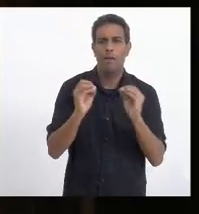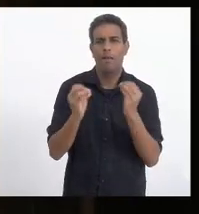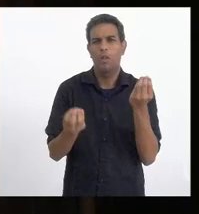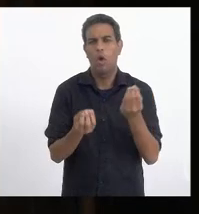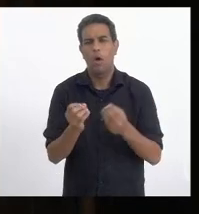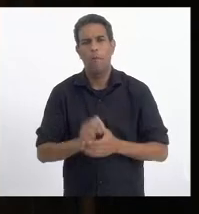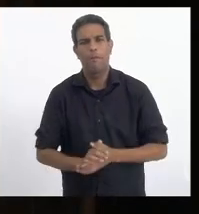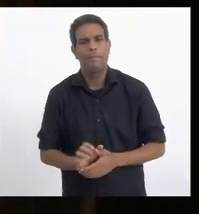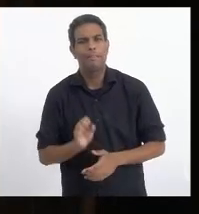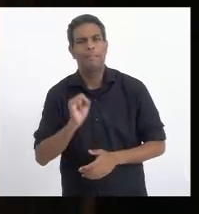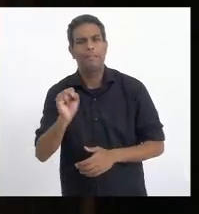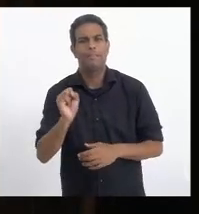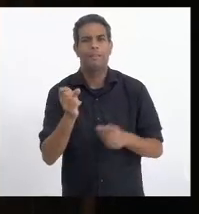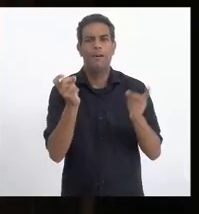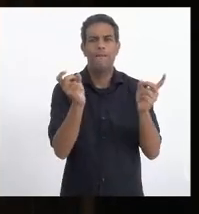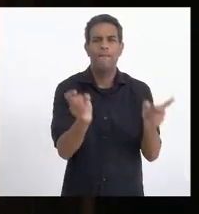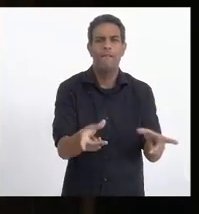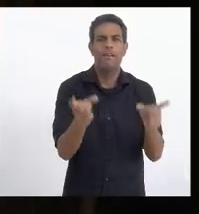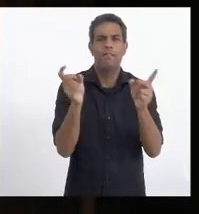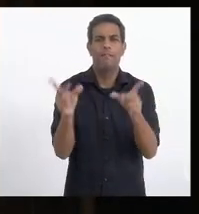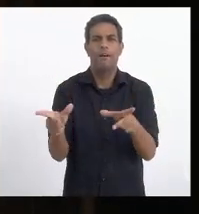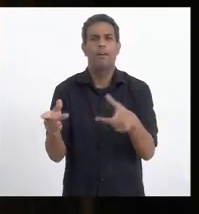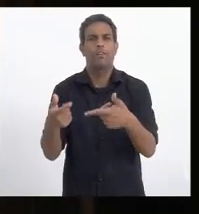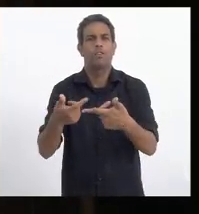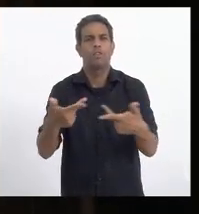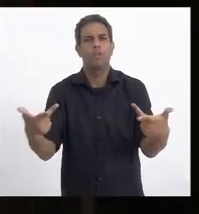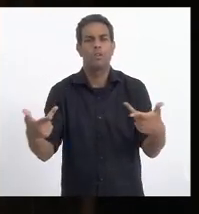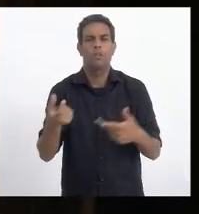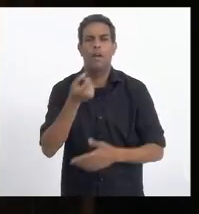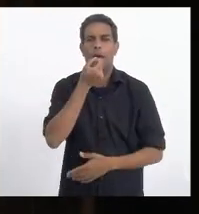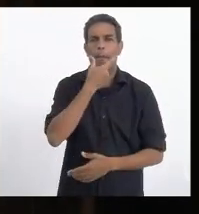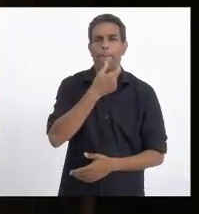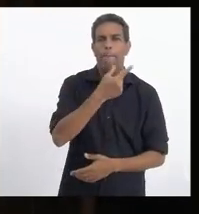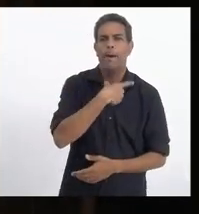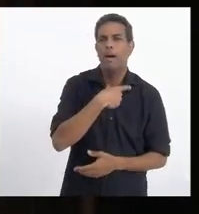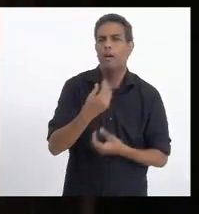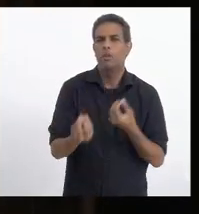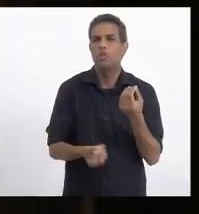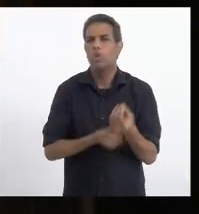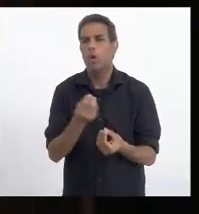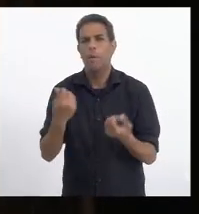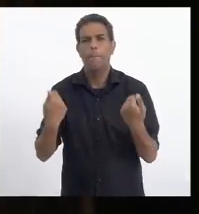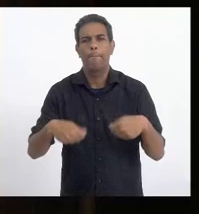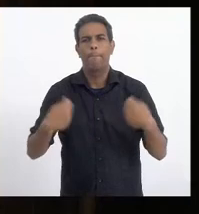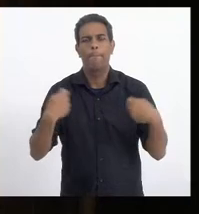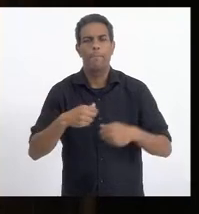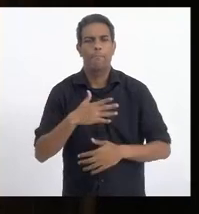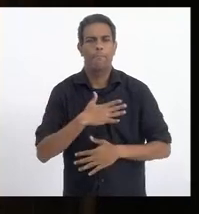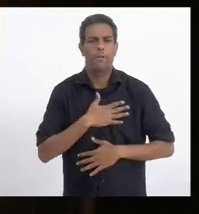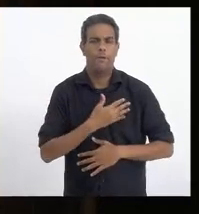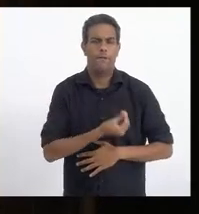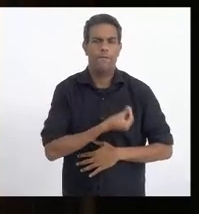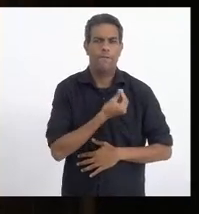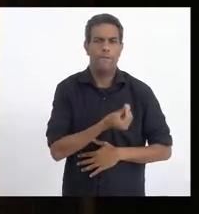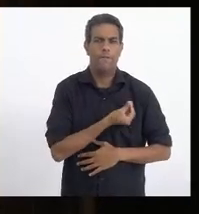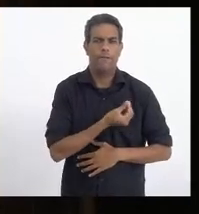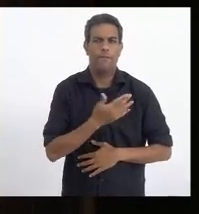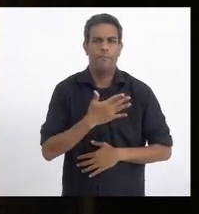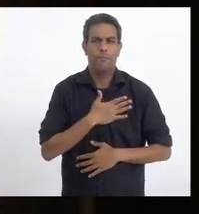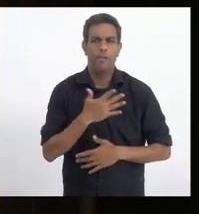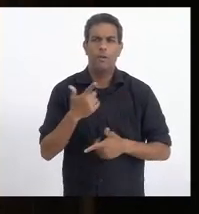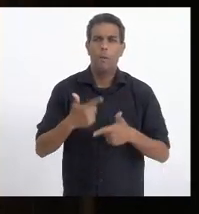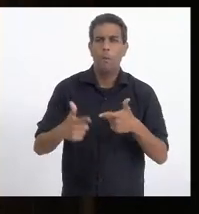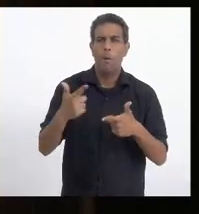se eu não posso vender as para pagar os remédios que hoje eu tenho que eu tenho que eu preciso por causa da minha